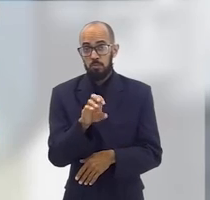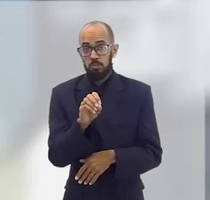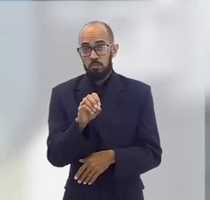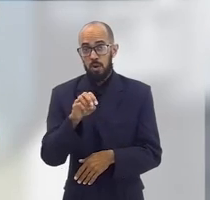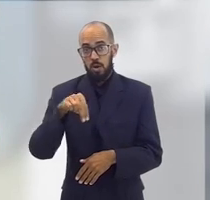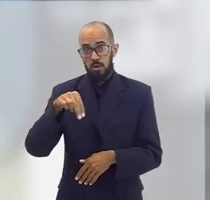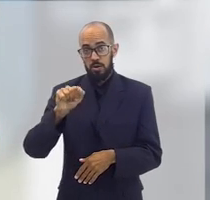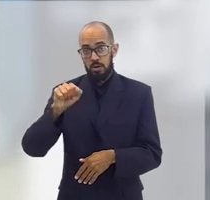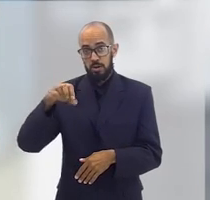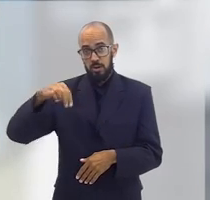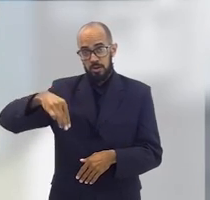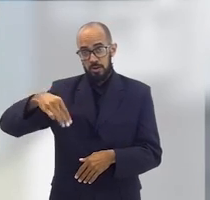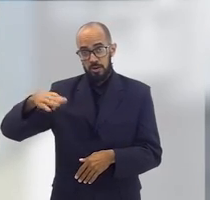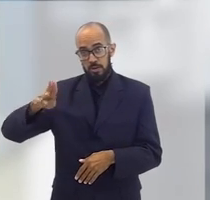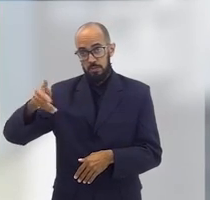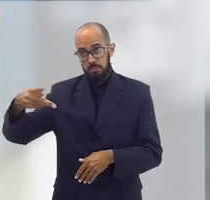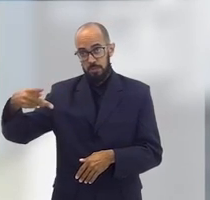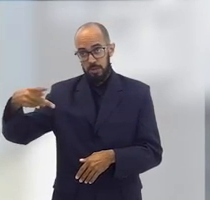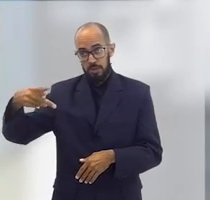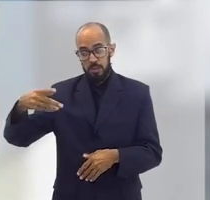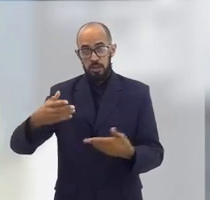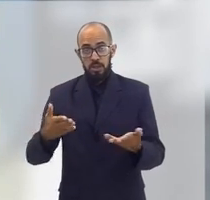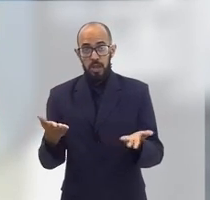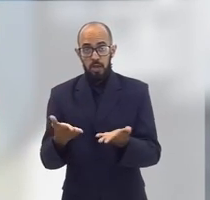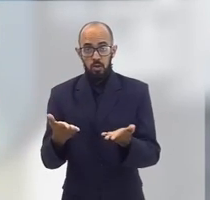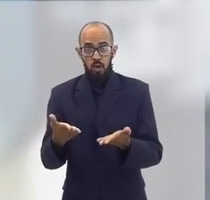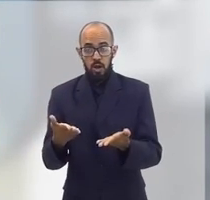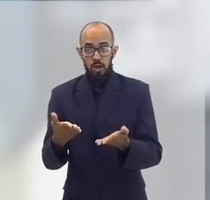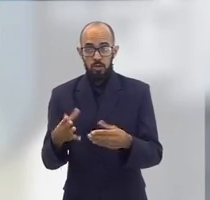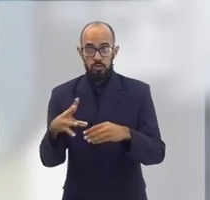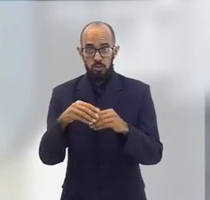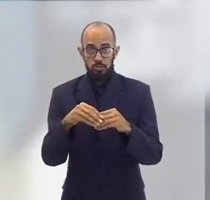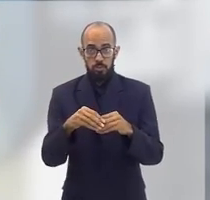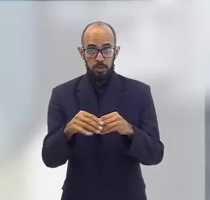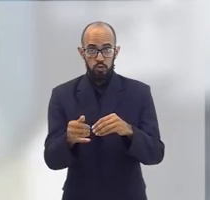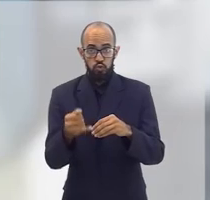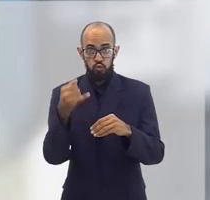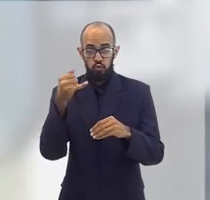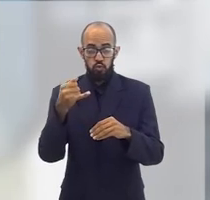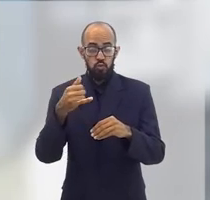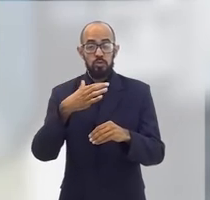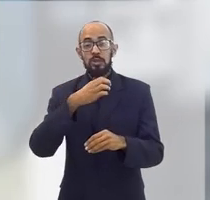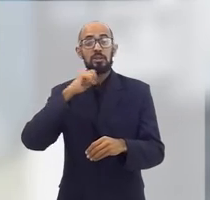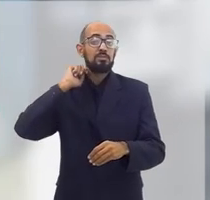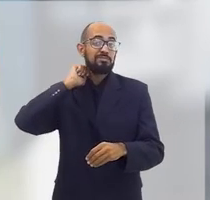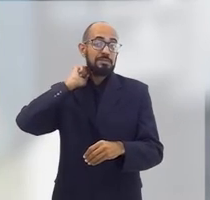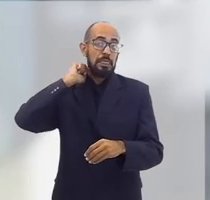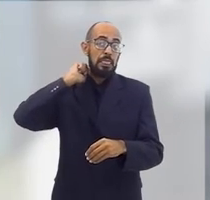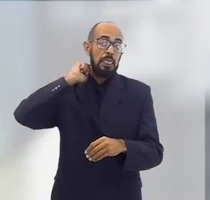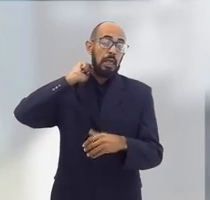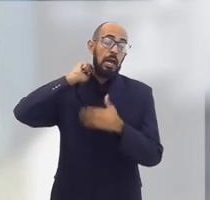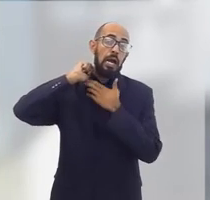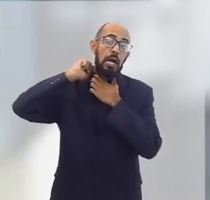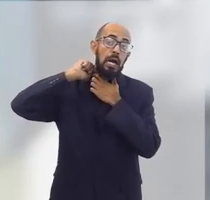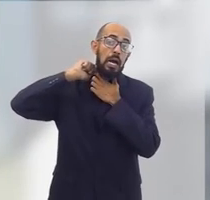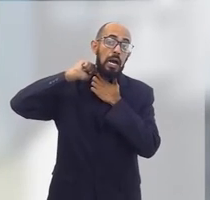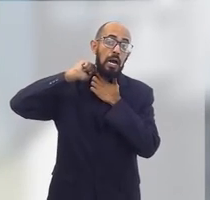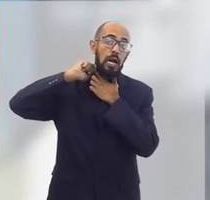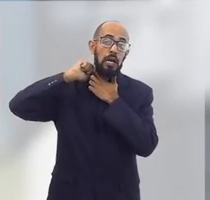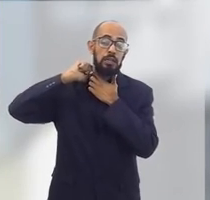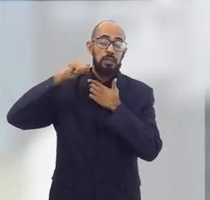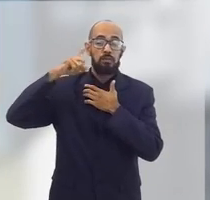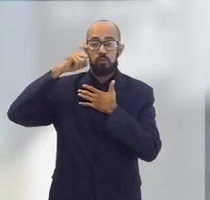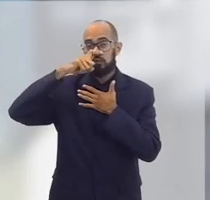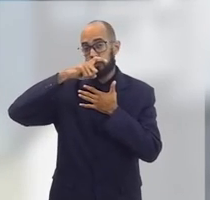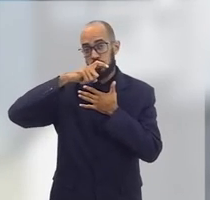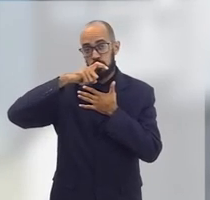PRONAMP, que agora botou a corda no pescoço dele com esse incremento de juros de maneira desenfreada. Então, você entende que